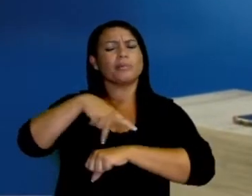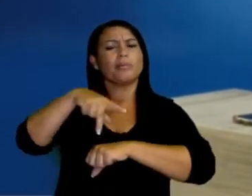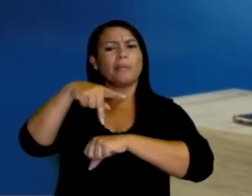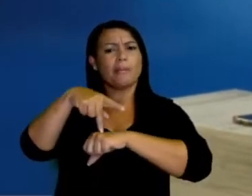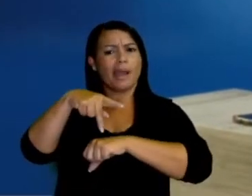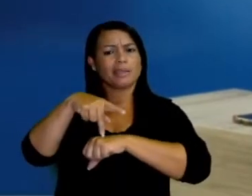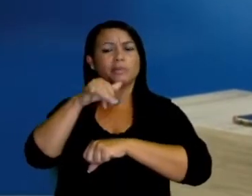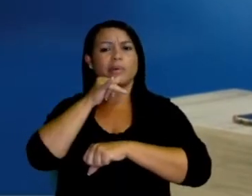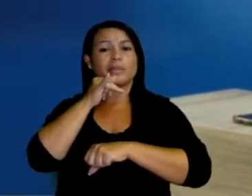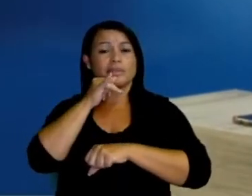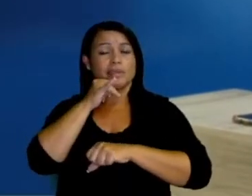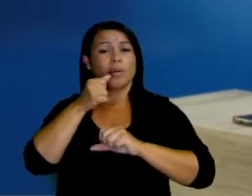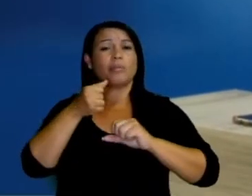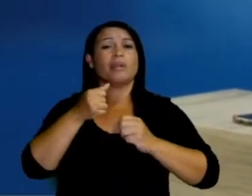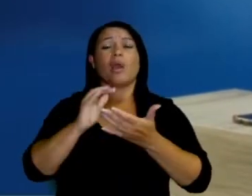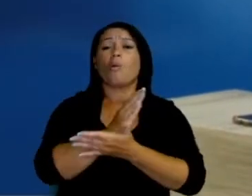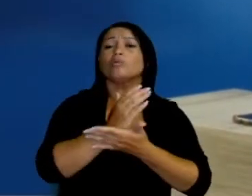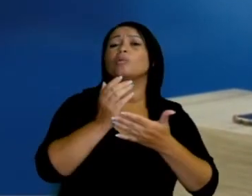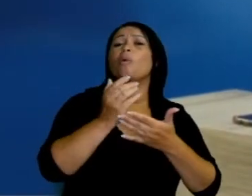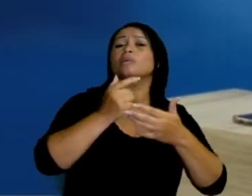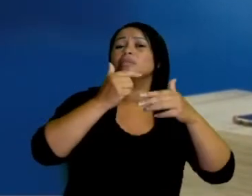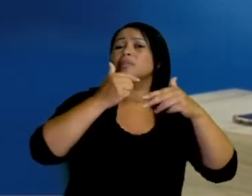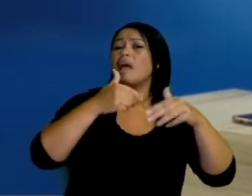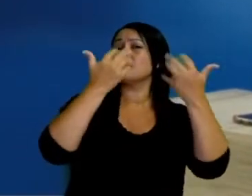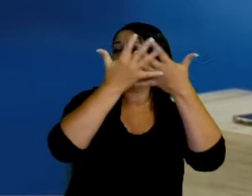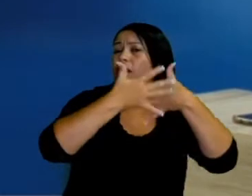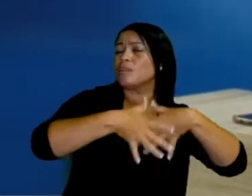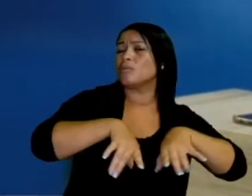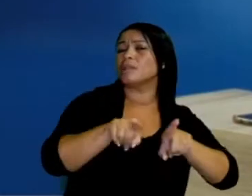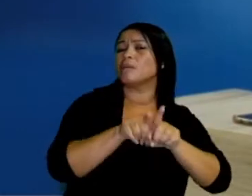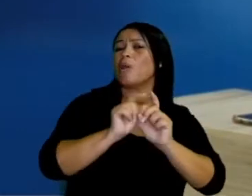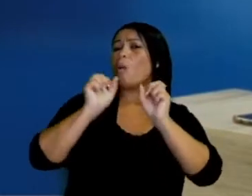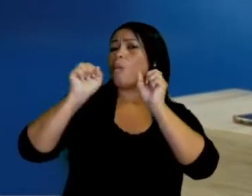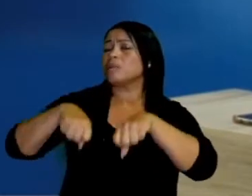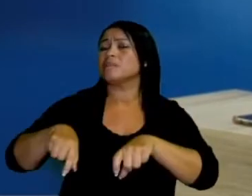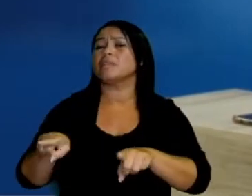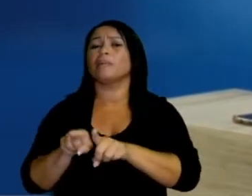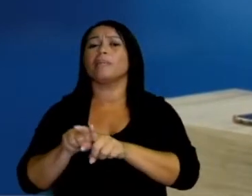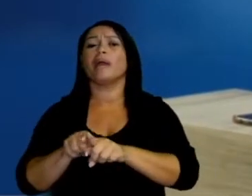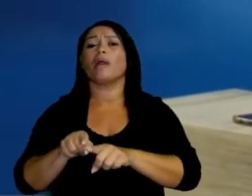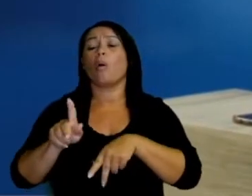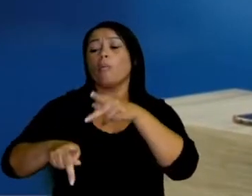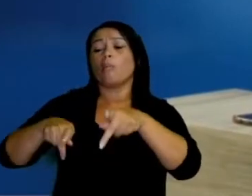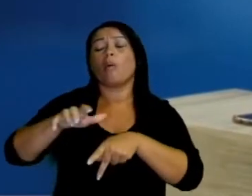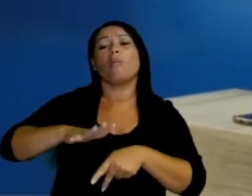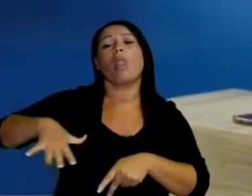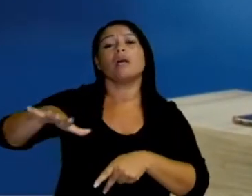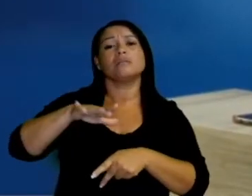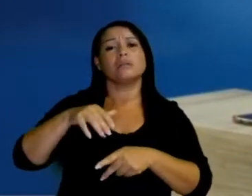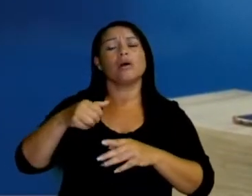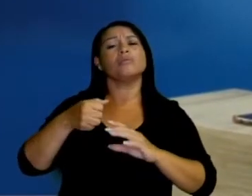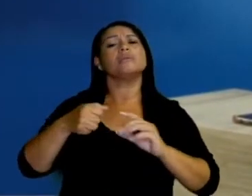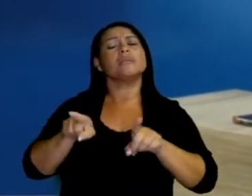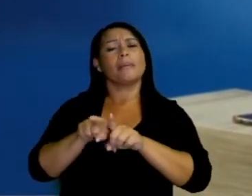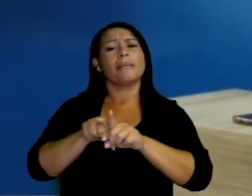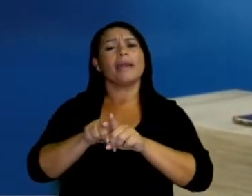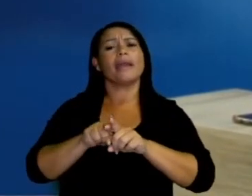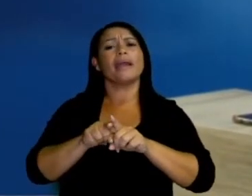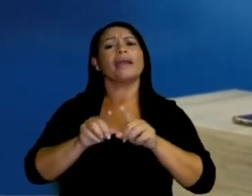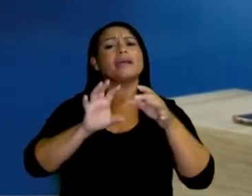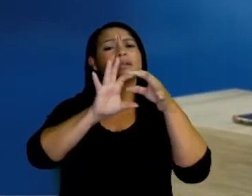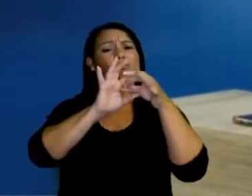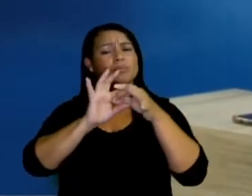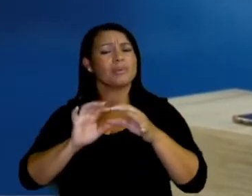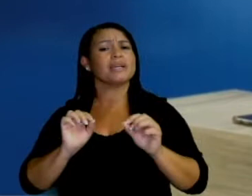que se refere aos aspectos naturais, suas potencialidades, como também seja em relação à população e seus aspectos econômicos, tá? Vem